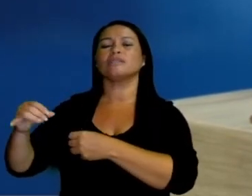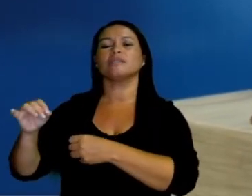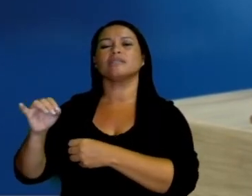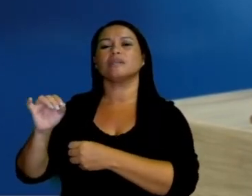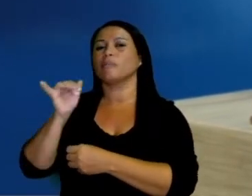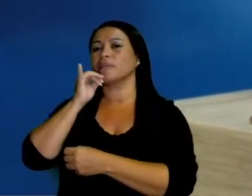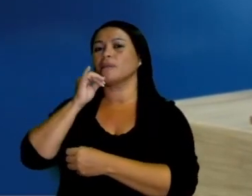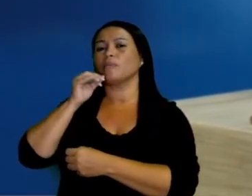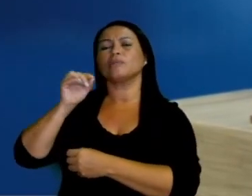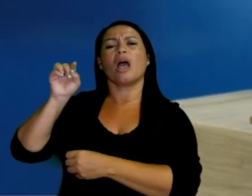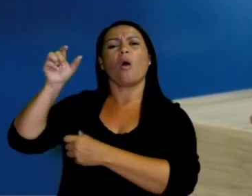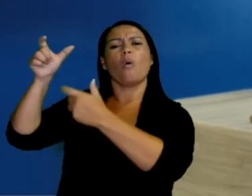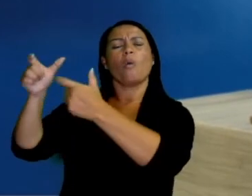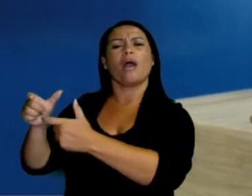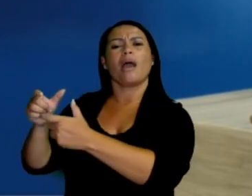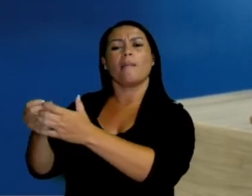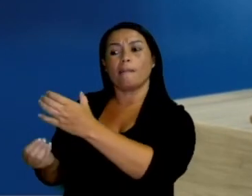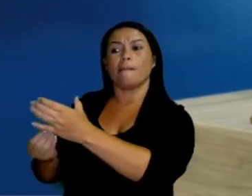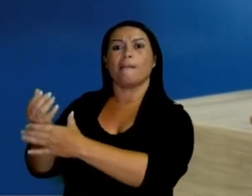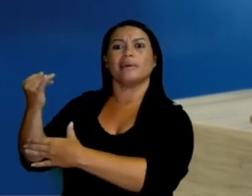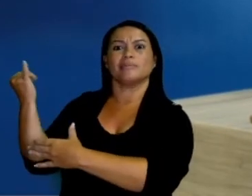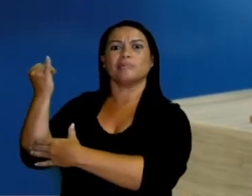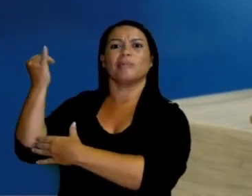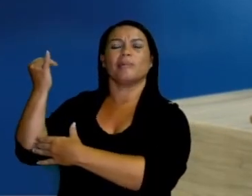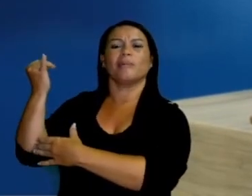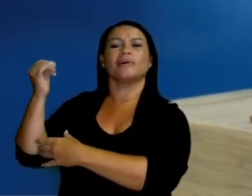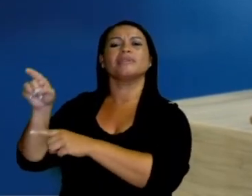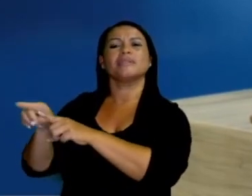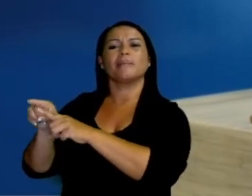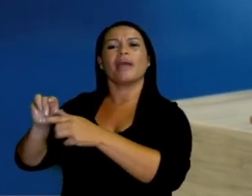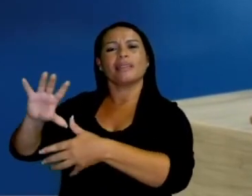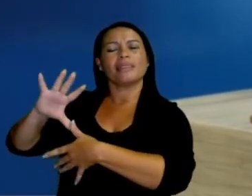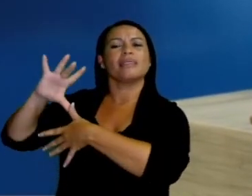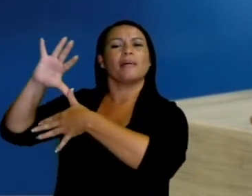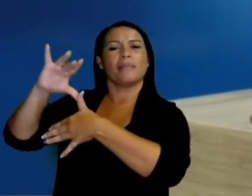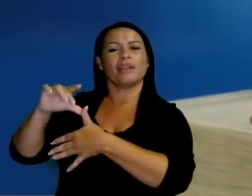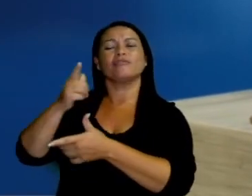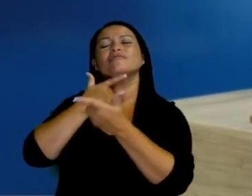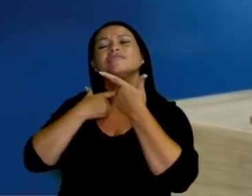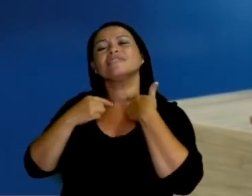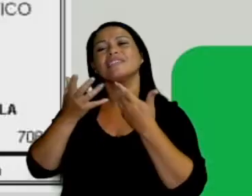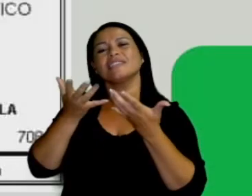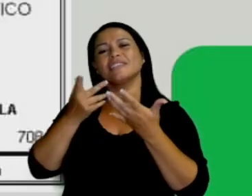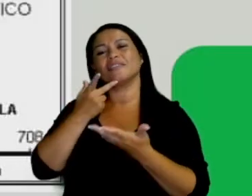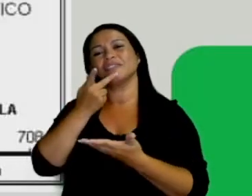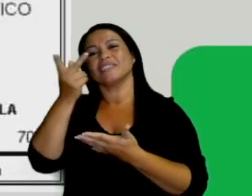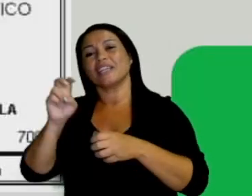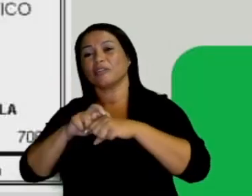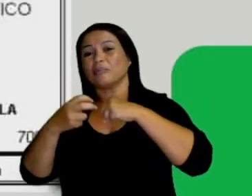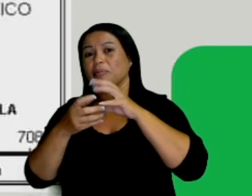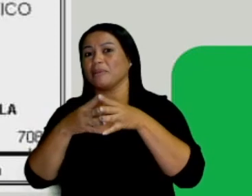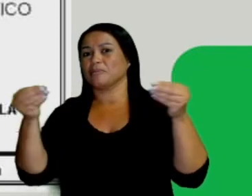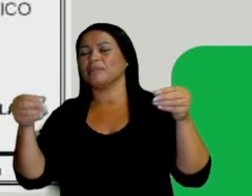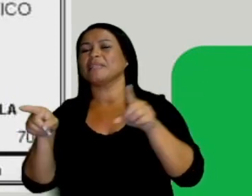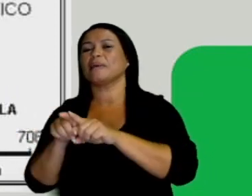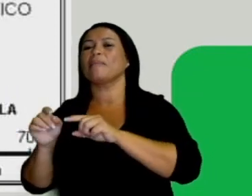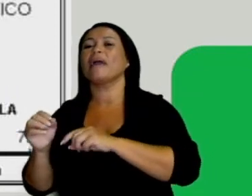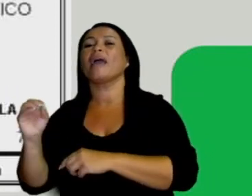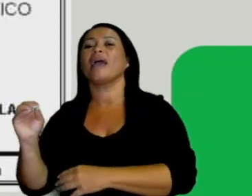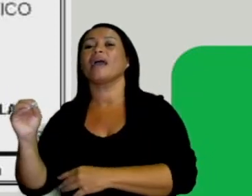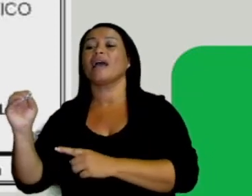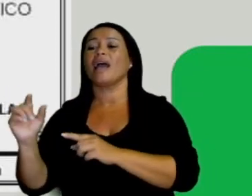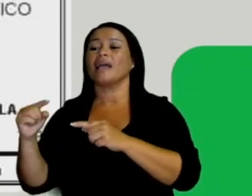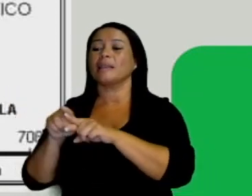ponto mais extremo do continente americano. Também é um local bom para a gente visitar quando a pandemia passar, tá bom? E, por fim,